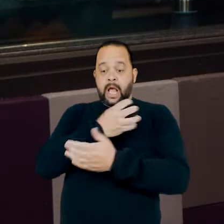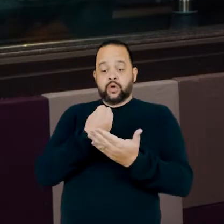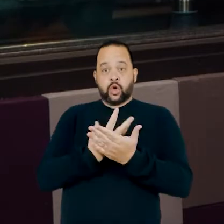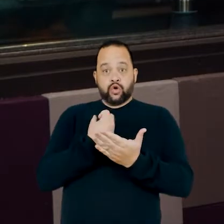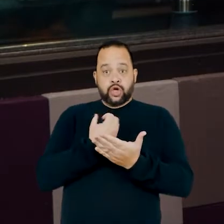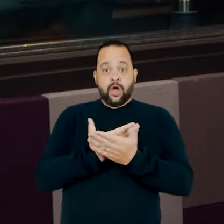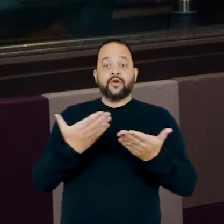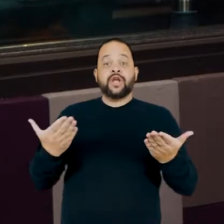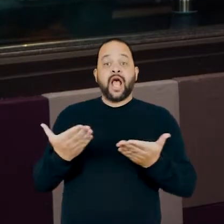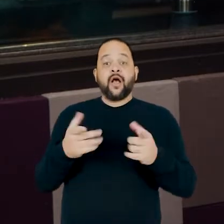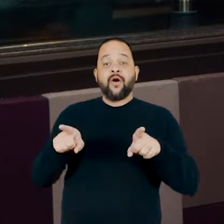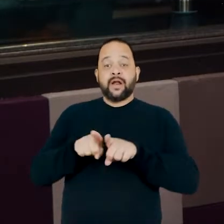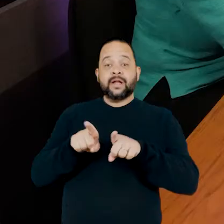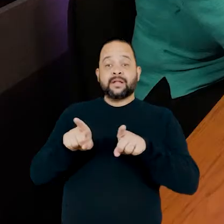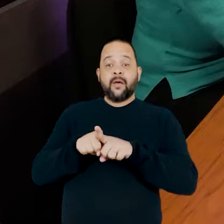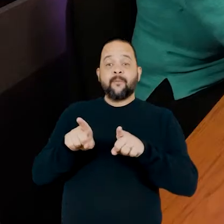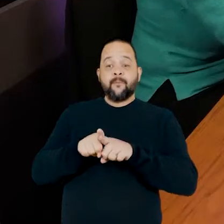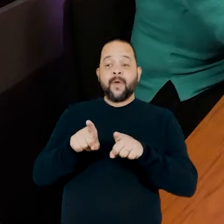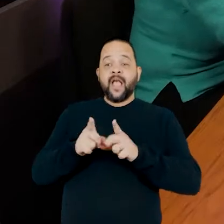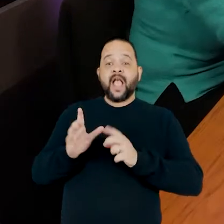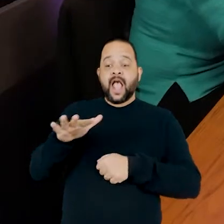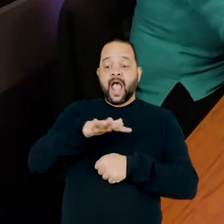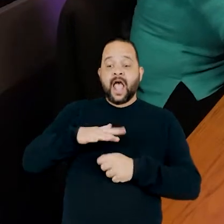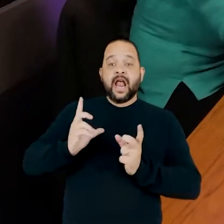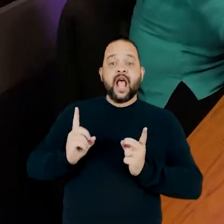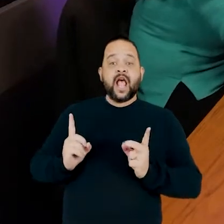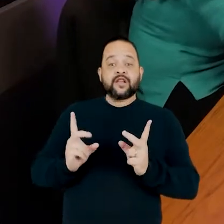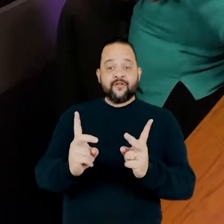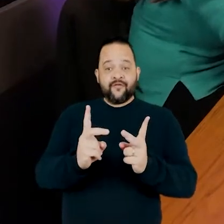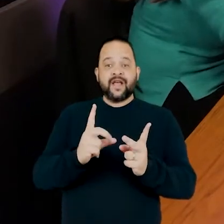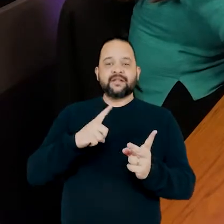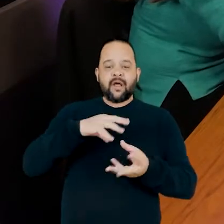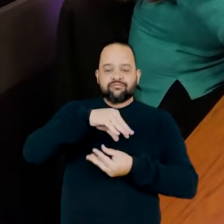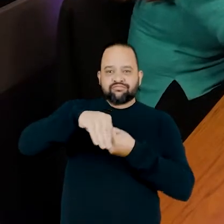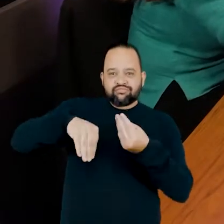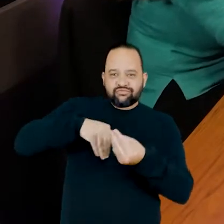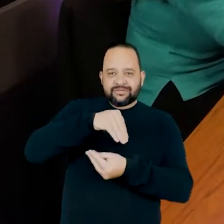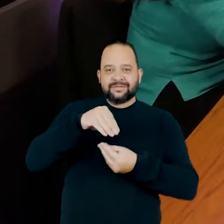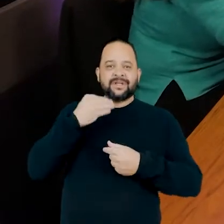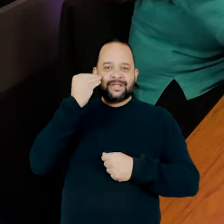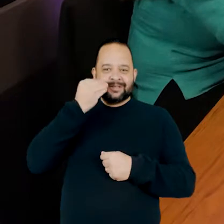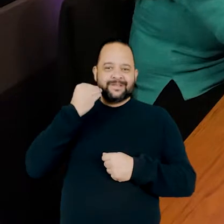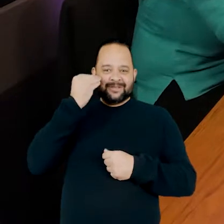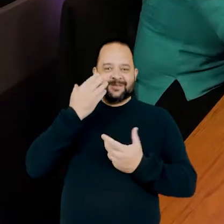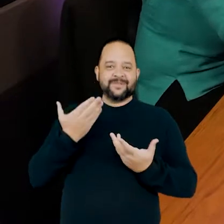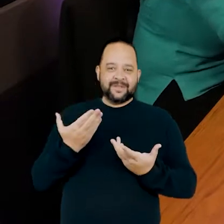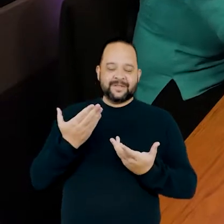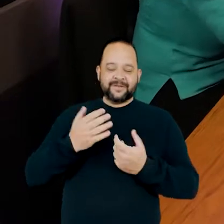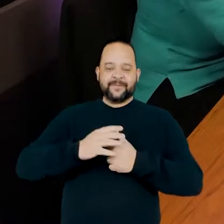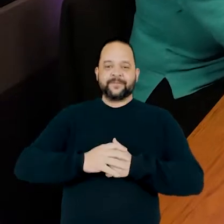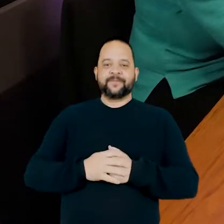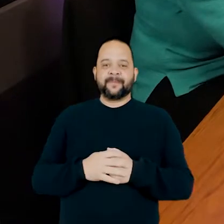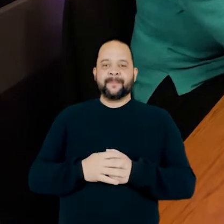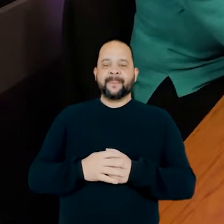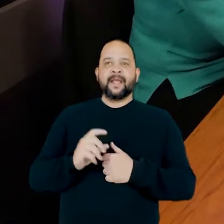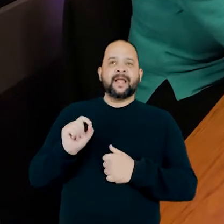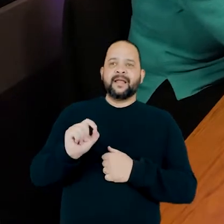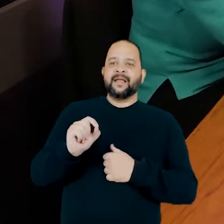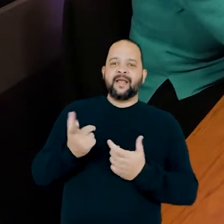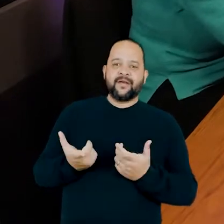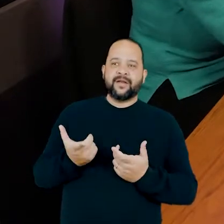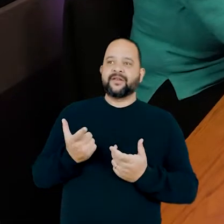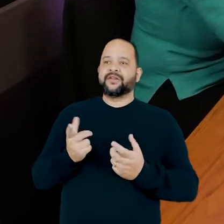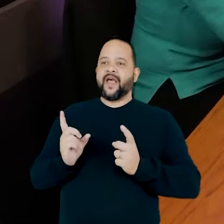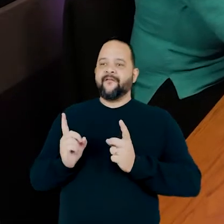agora na parte de vendas também. Legal. Então, eu acabo mesclando um pouquinho do que a gente chama de Sales Engineer, né? Que é aquela